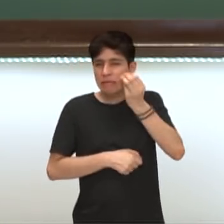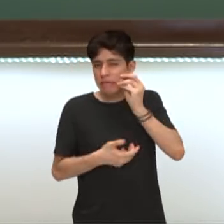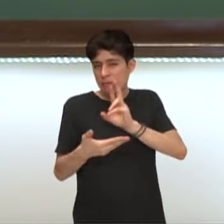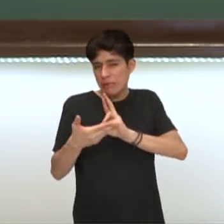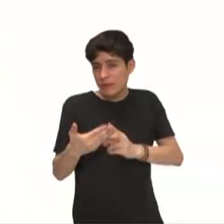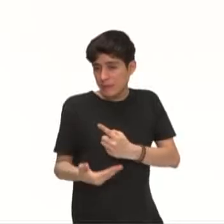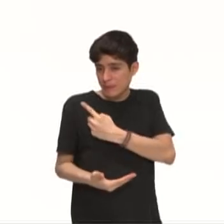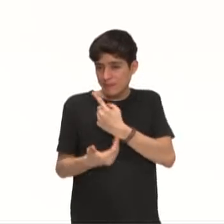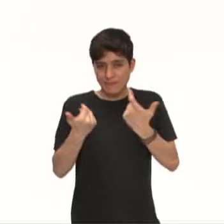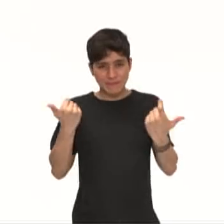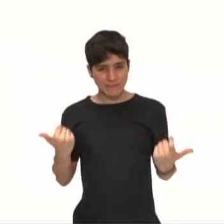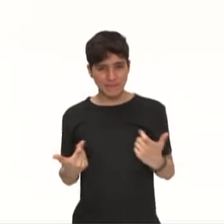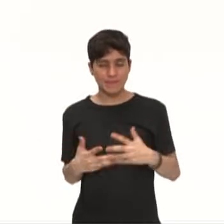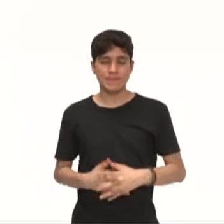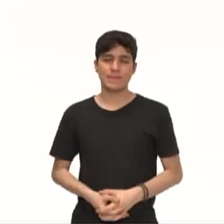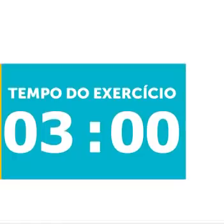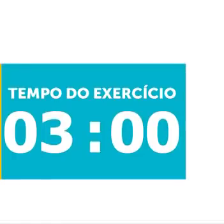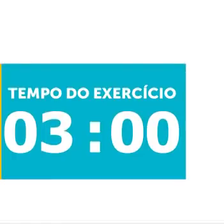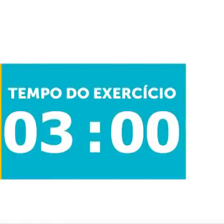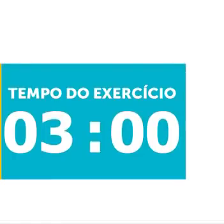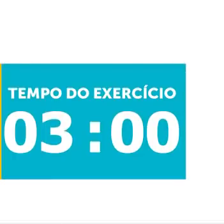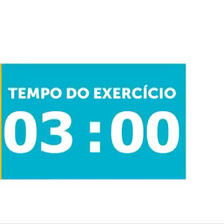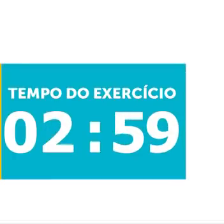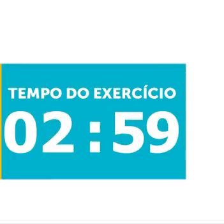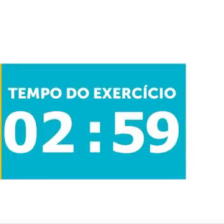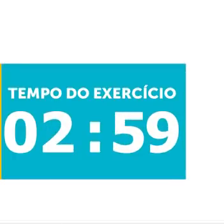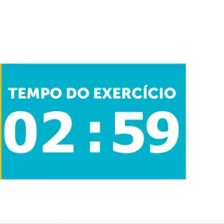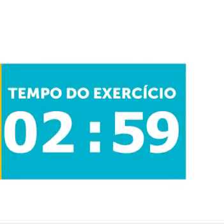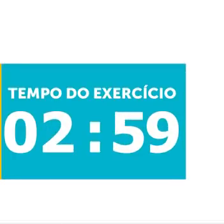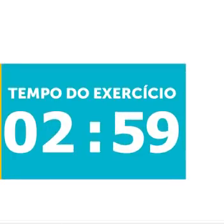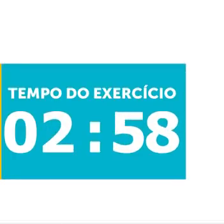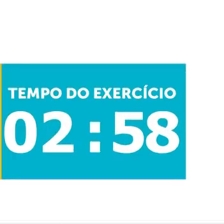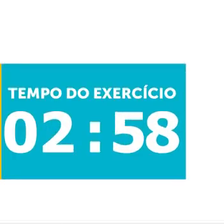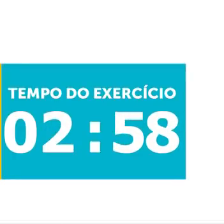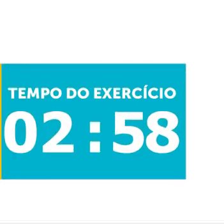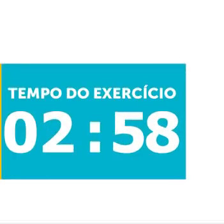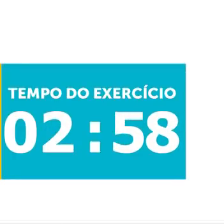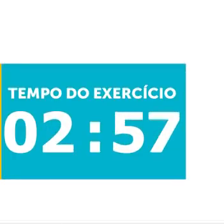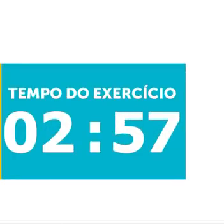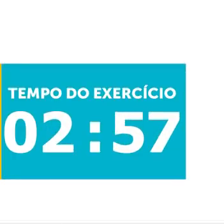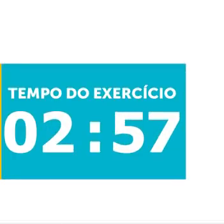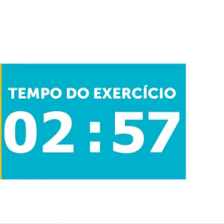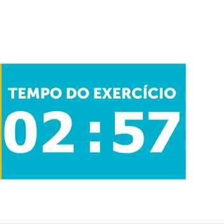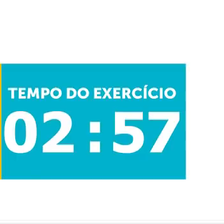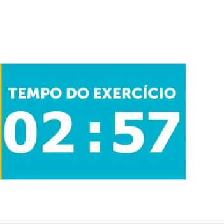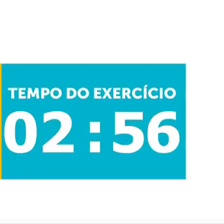responder essa.